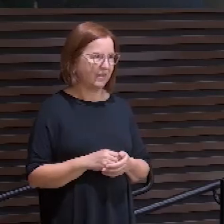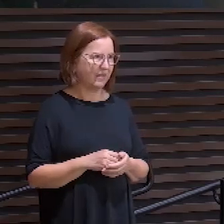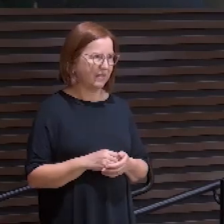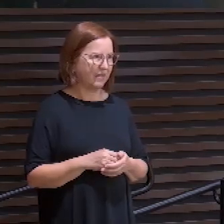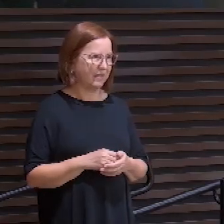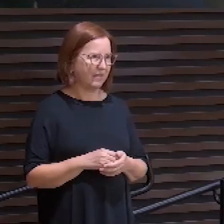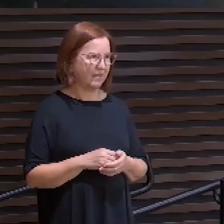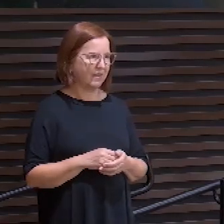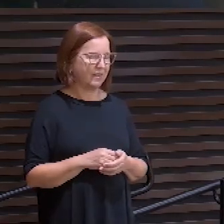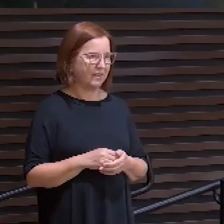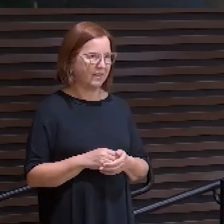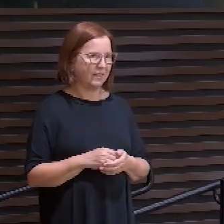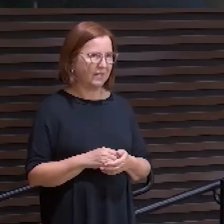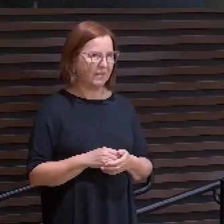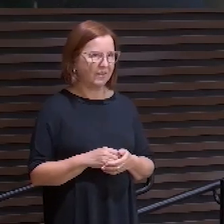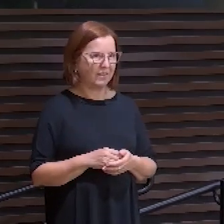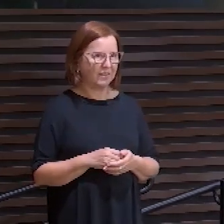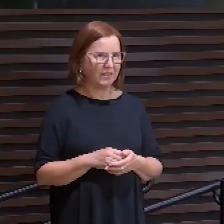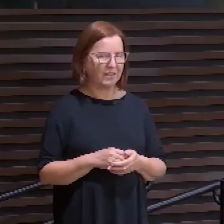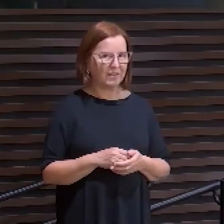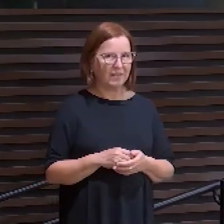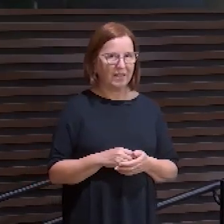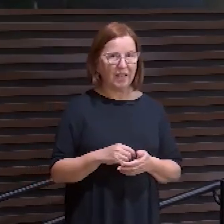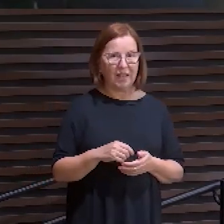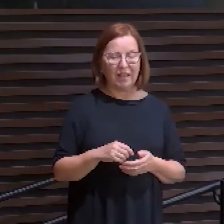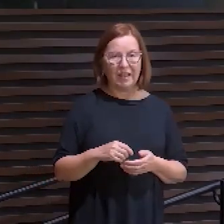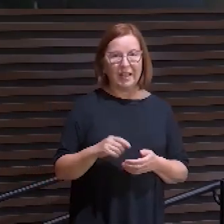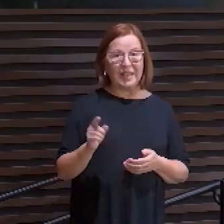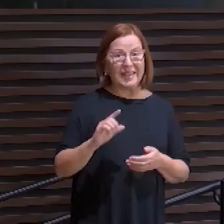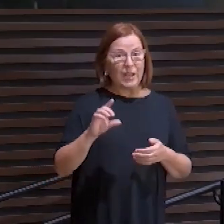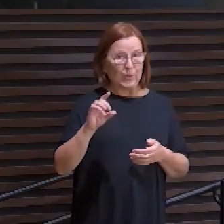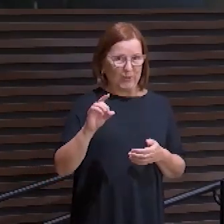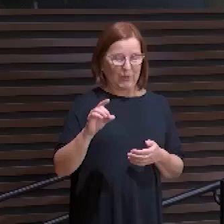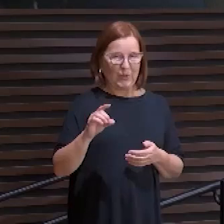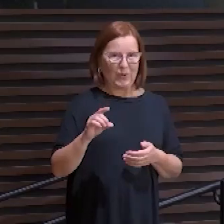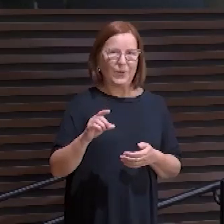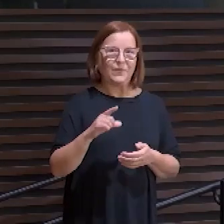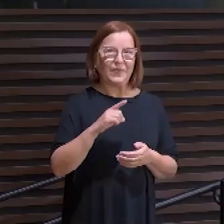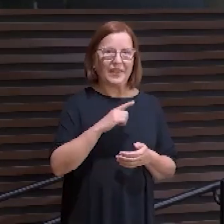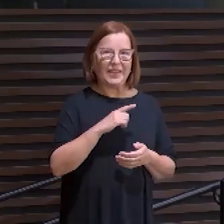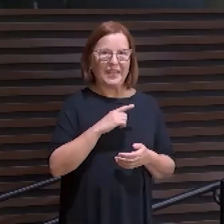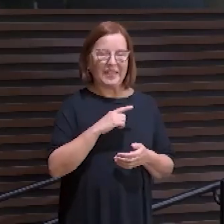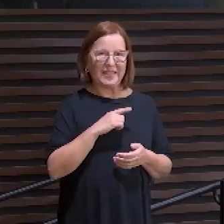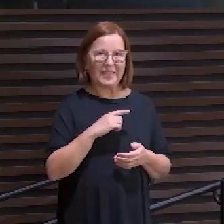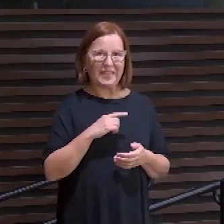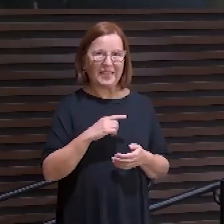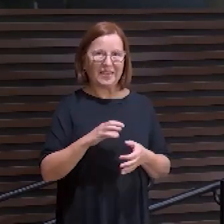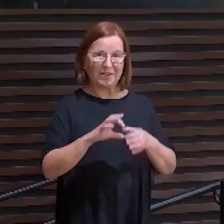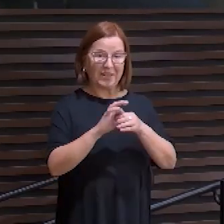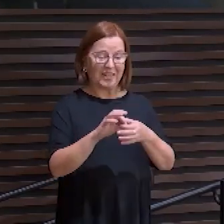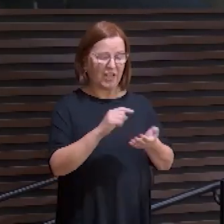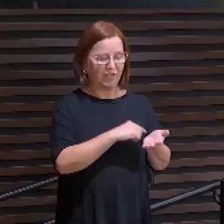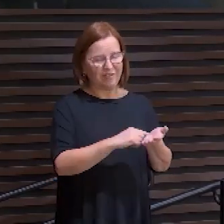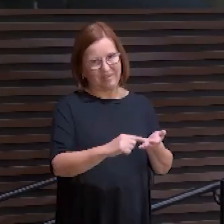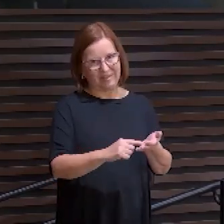não basta ter a mesma origem de sangue, é preciso ter um ambiente comum de